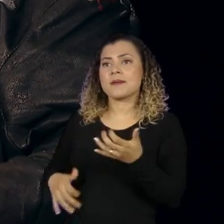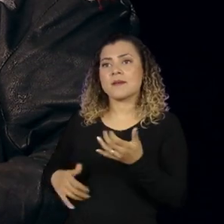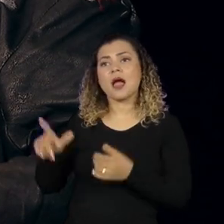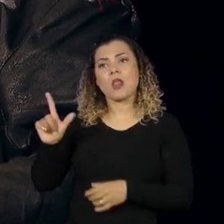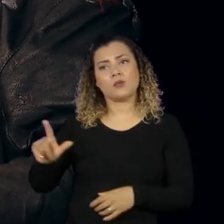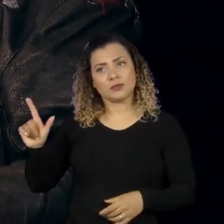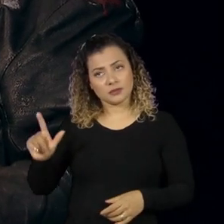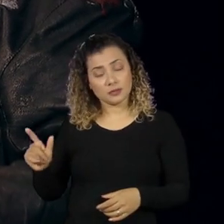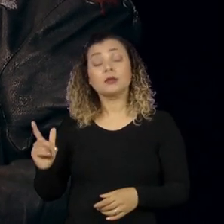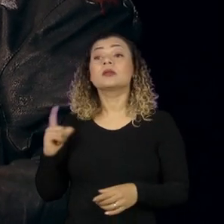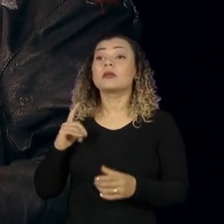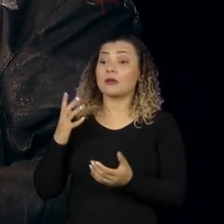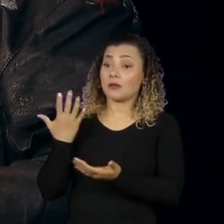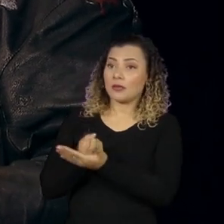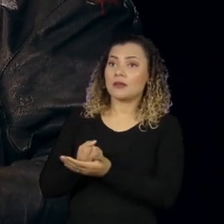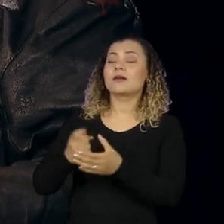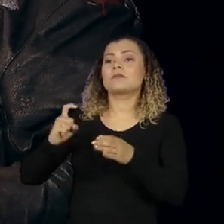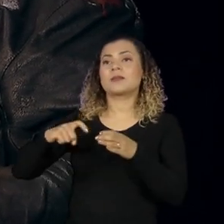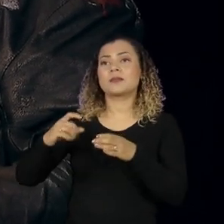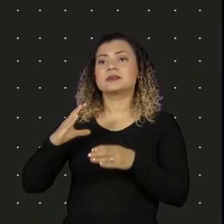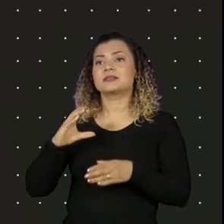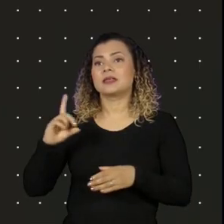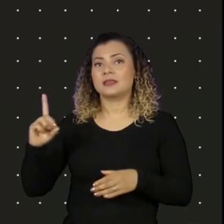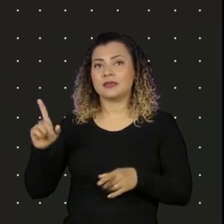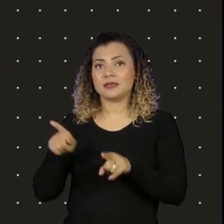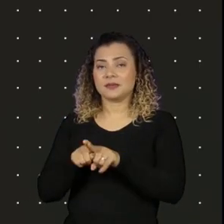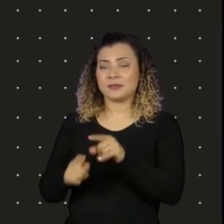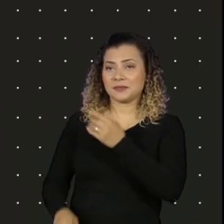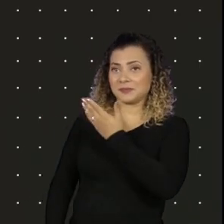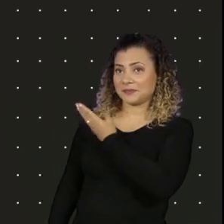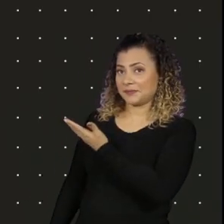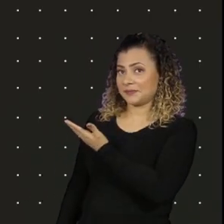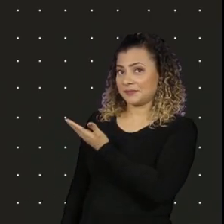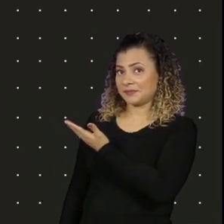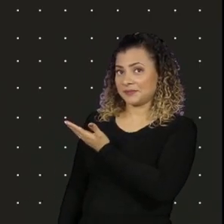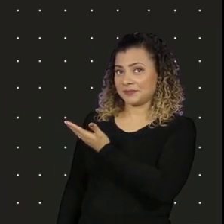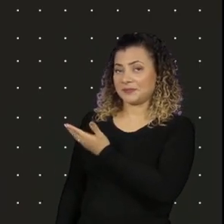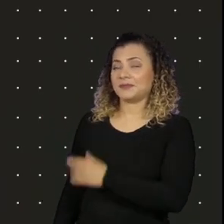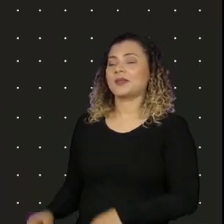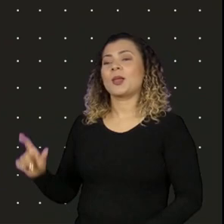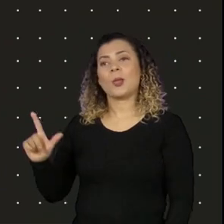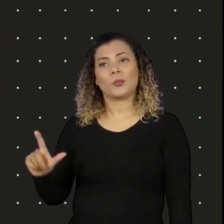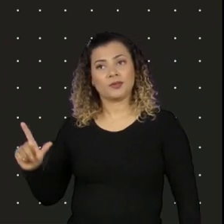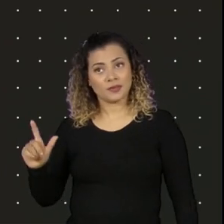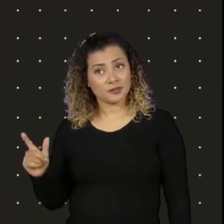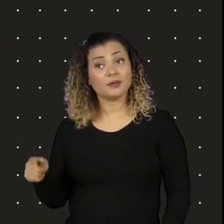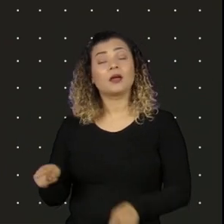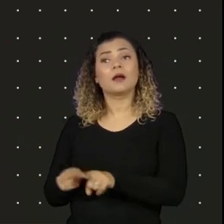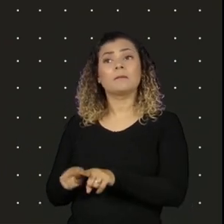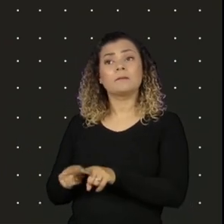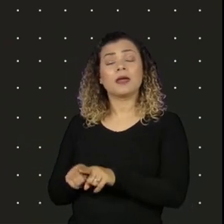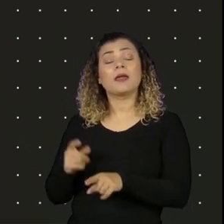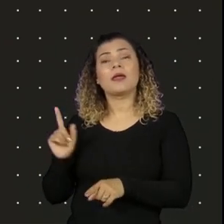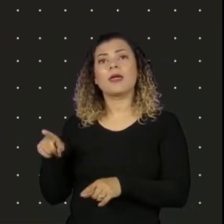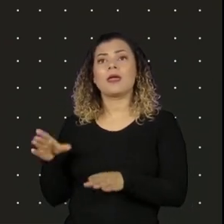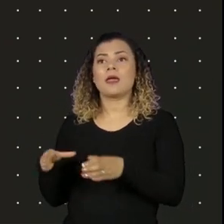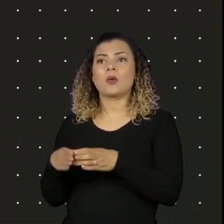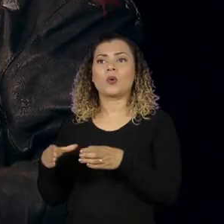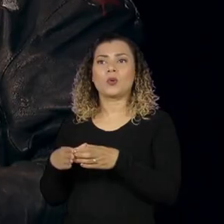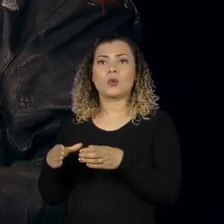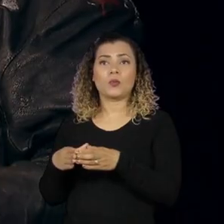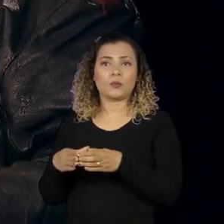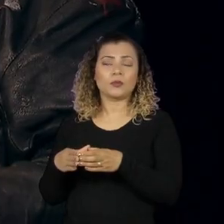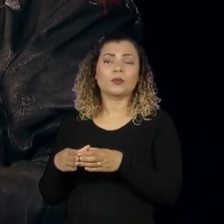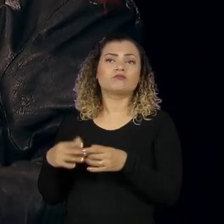Londrina, gravei um CD lá, chama Cachorros Gostam de Bourbon, com o pessoal de Londrina, e com a banda chamada